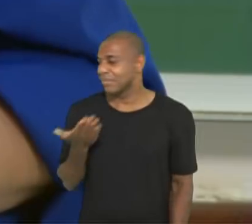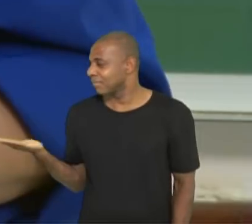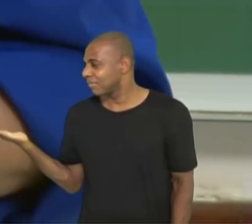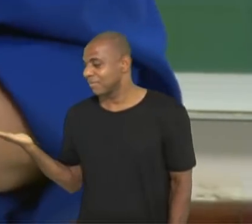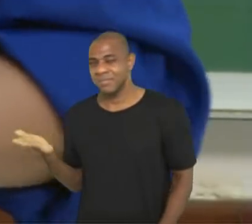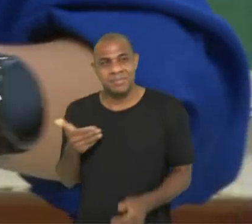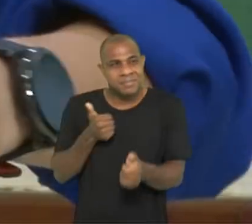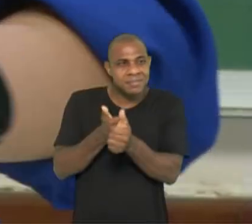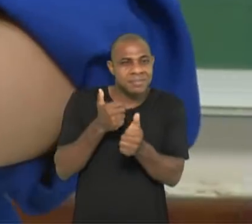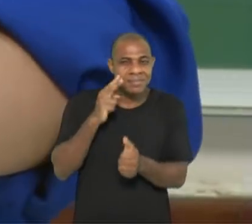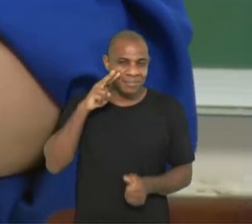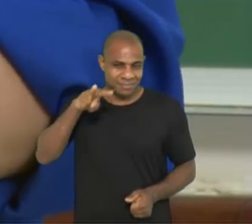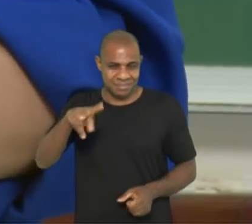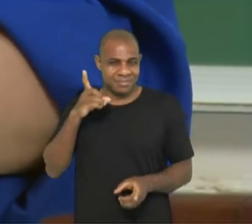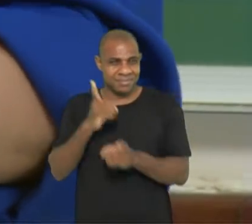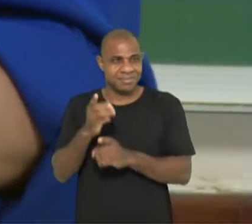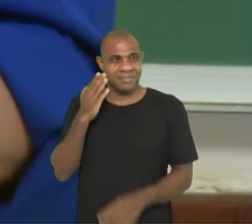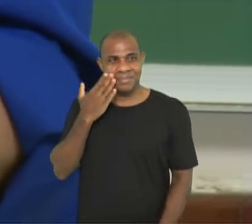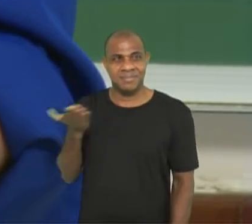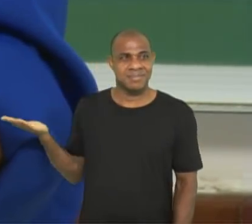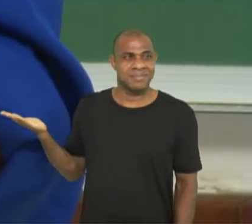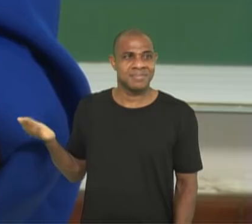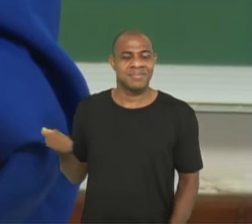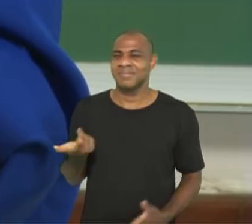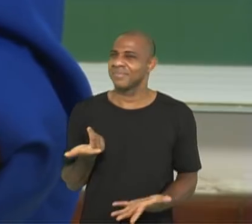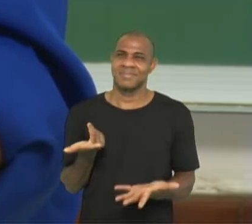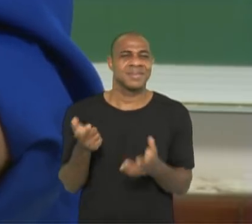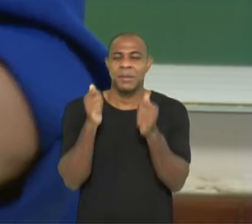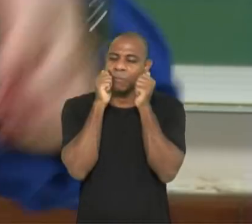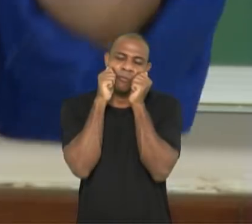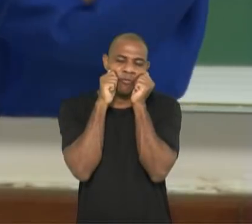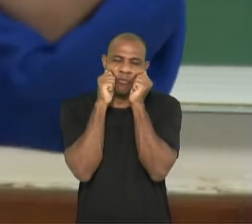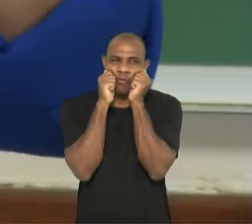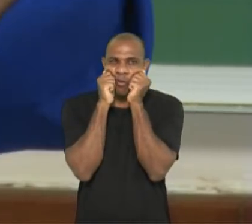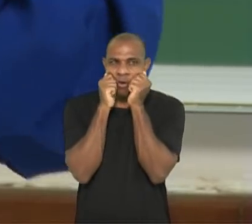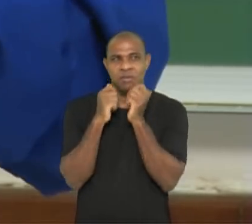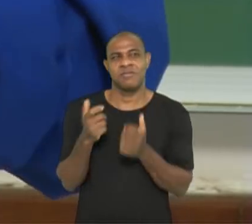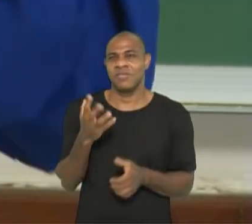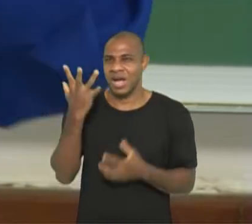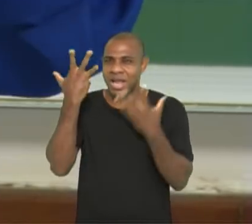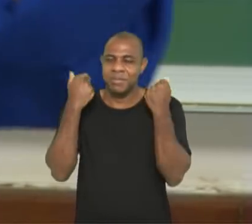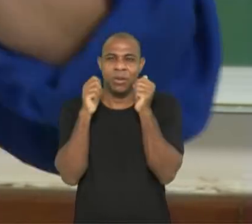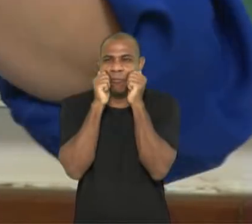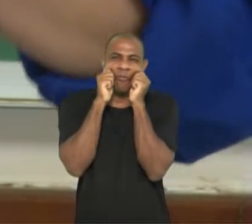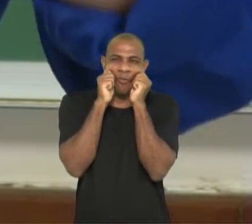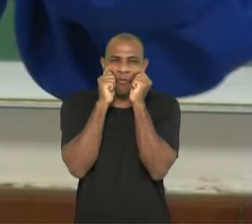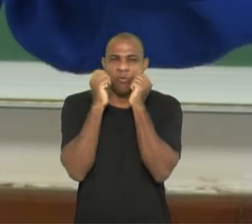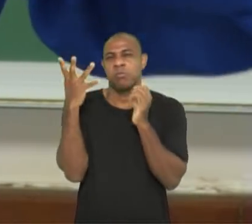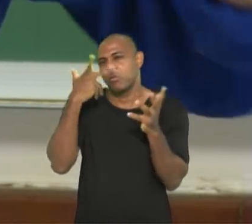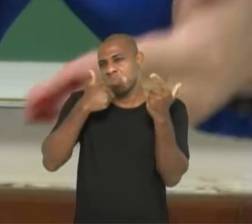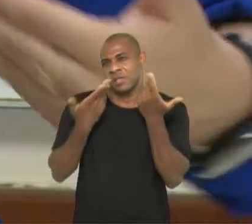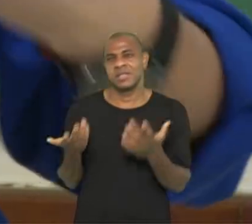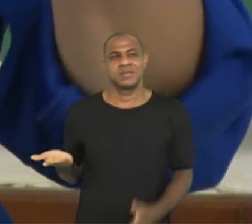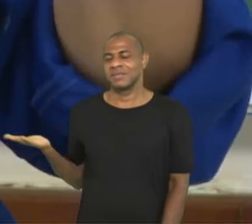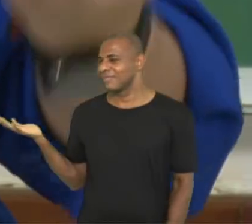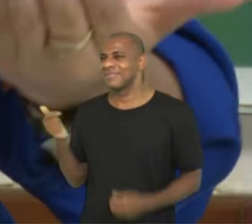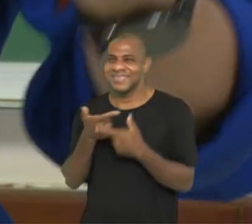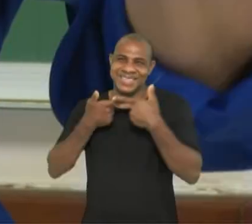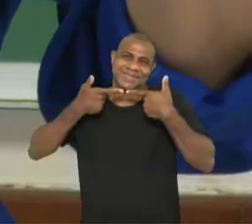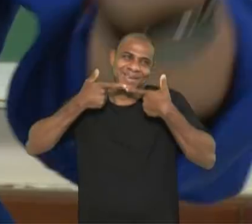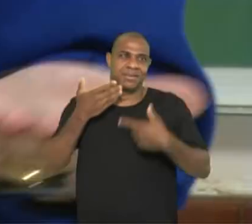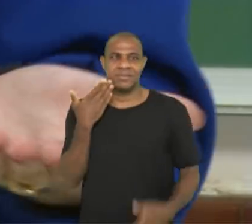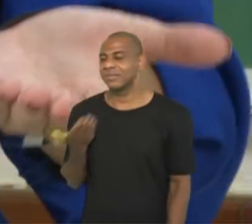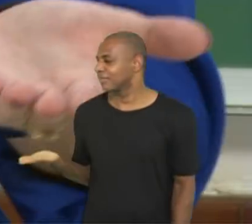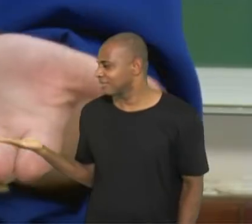desses perto da sua casa. É um animalzinho muito fofo, muito simpático, que tem o corpo coberto por pelo, glândulas mamárias, dentes